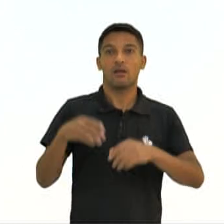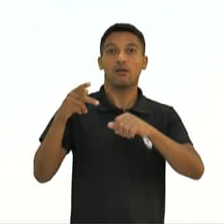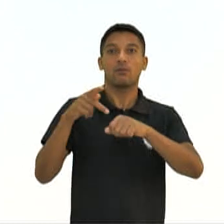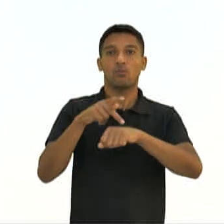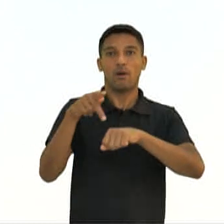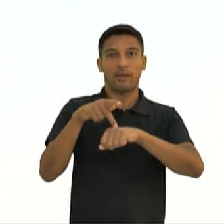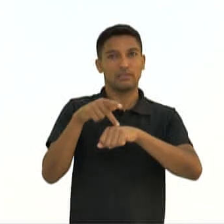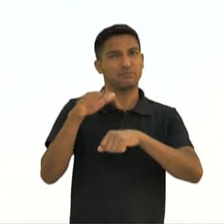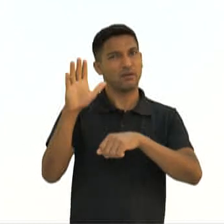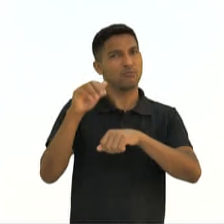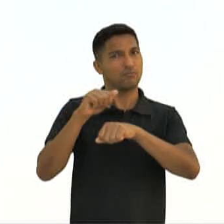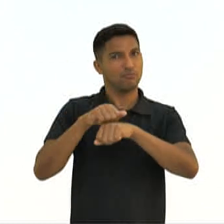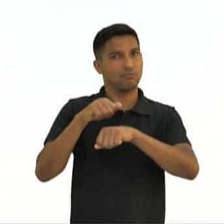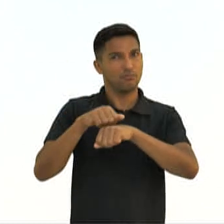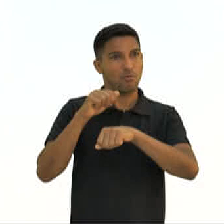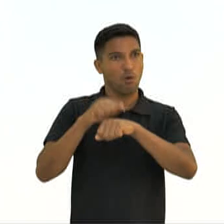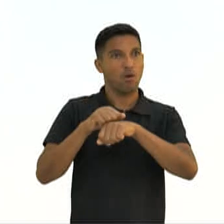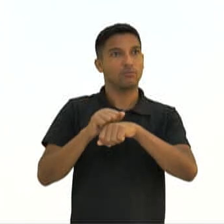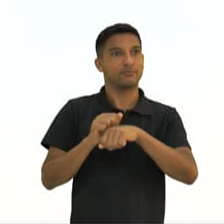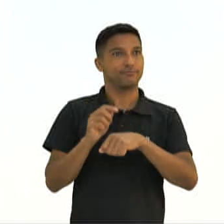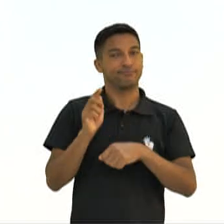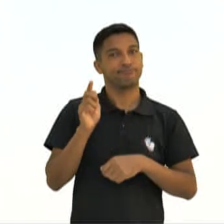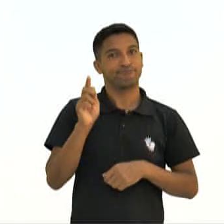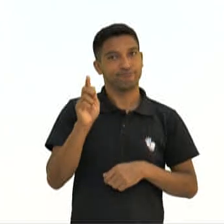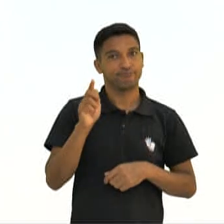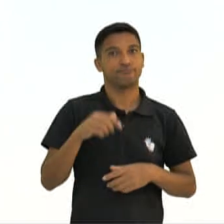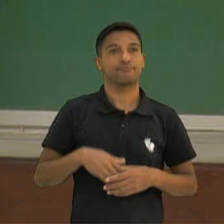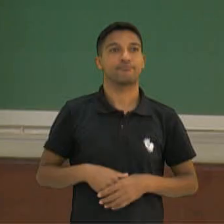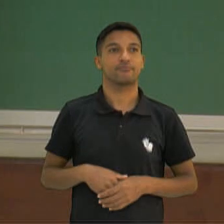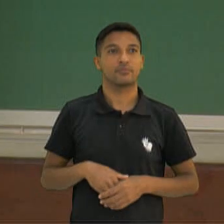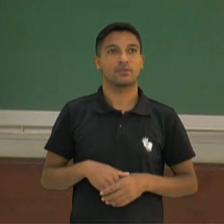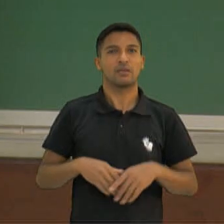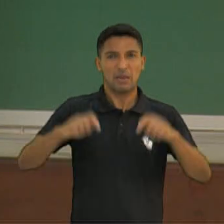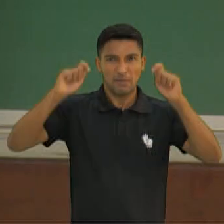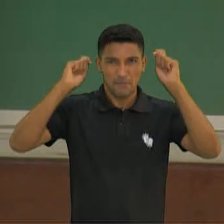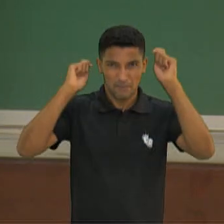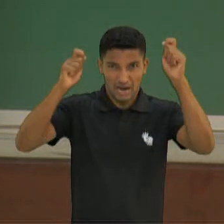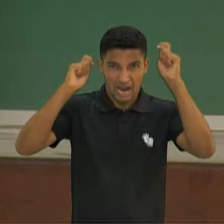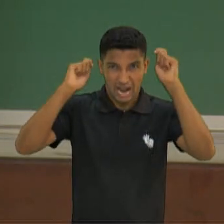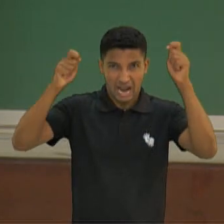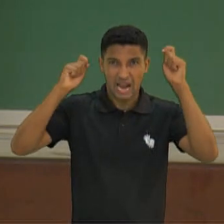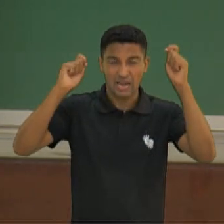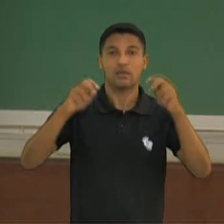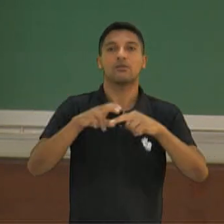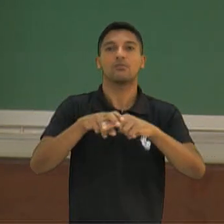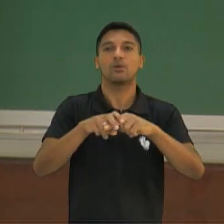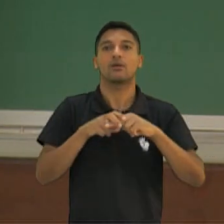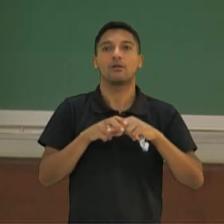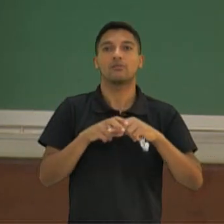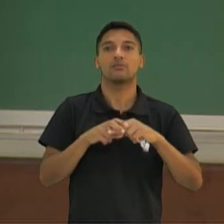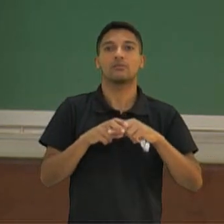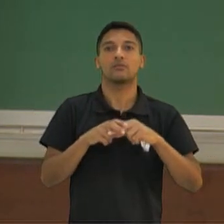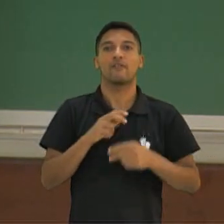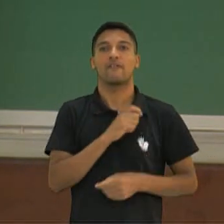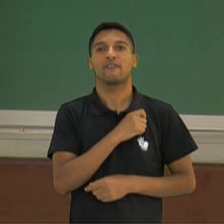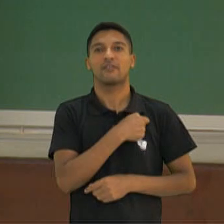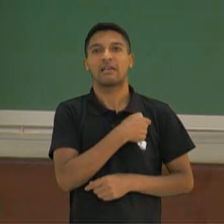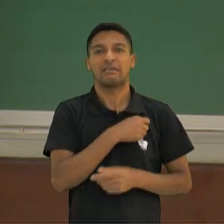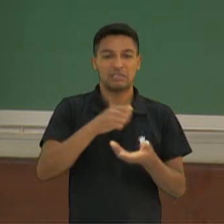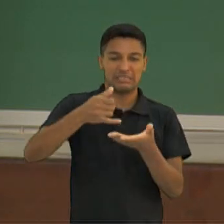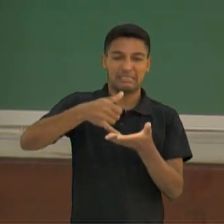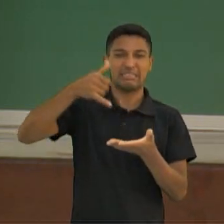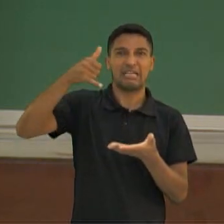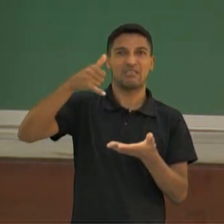mais pobres, e essas manifestações são contra a austeridade fiscal, né, corte de benefícios, pensões por parte